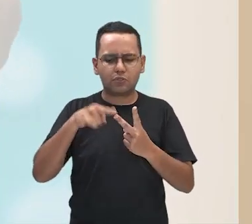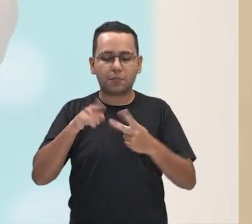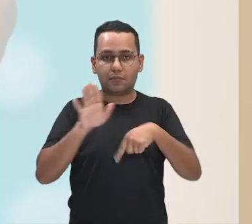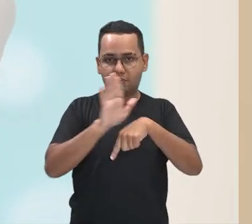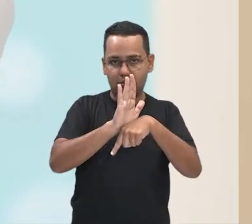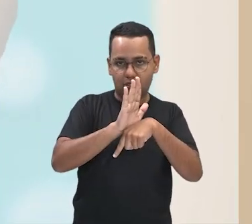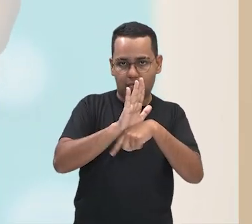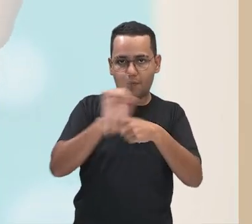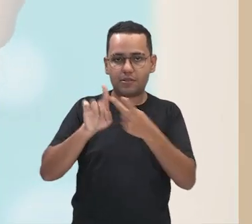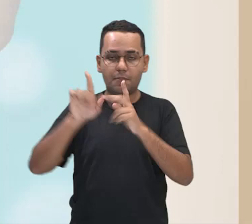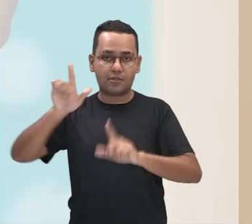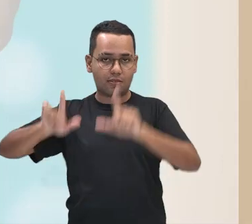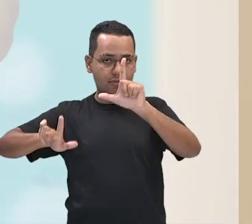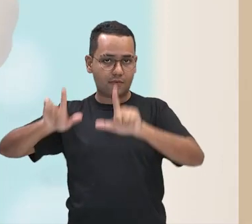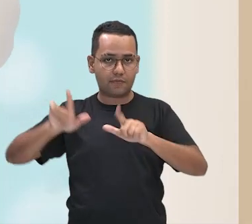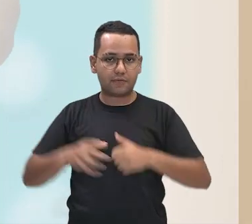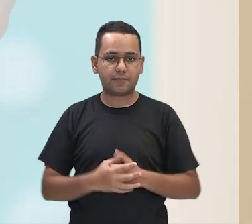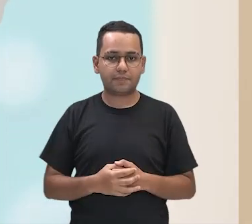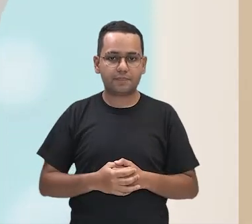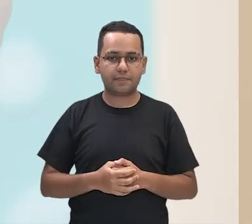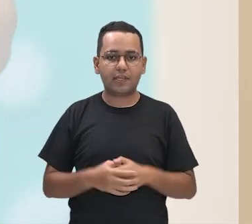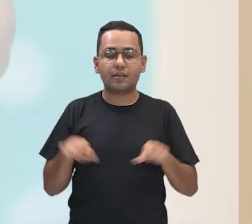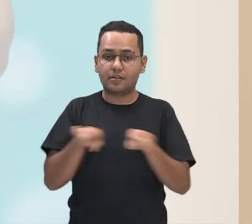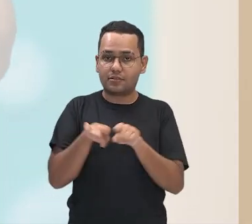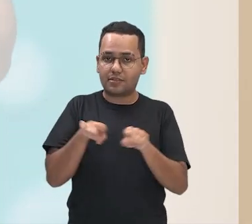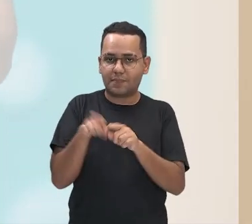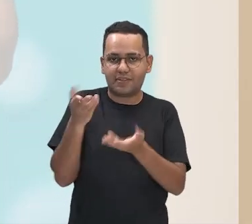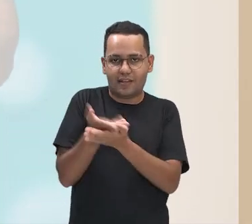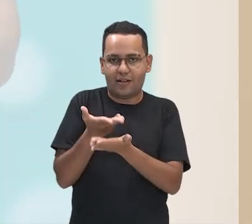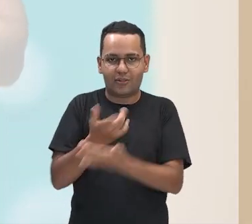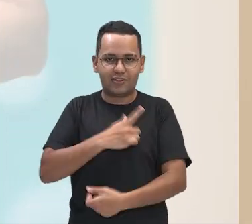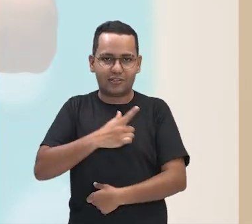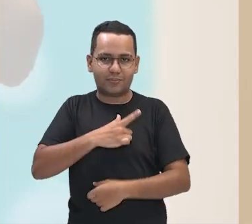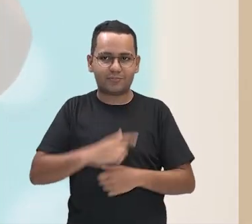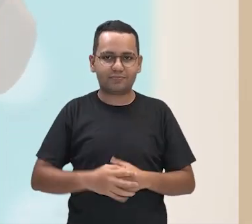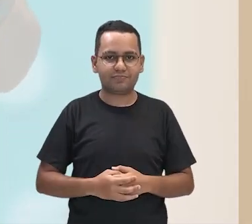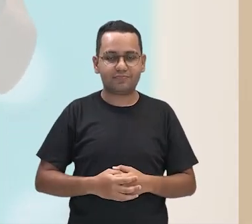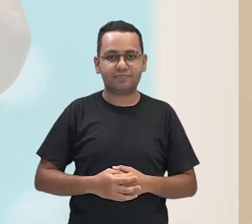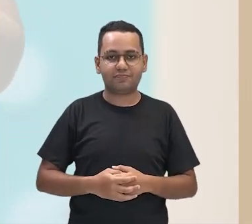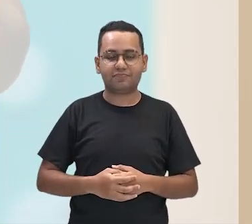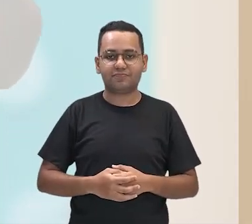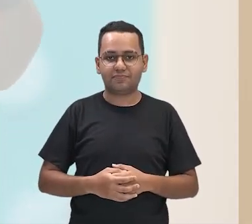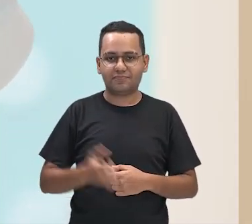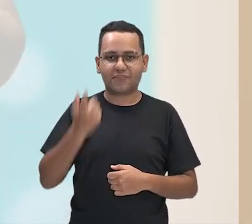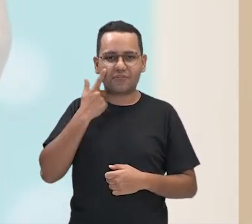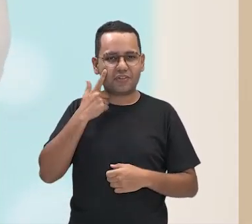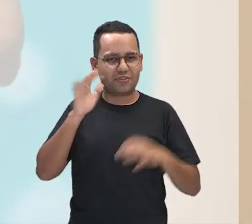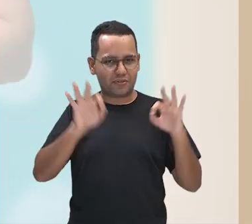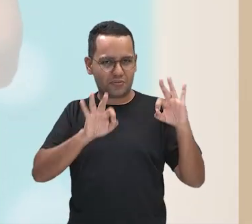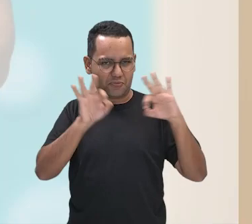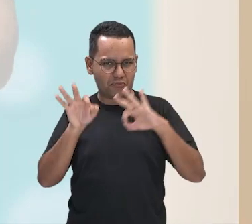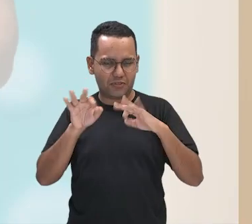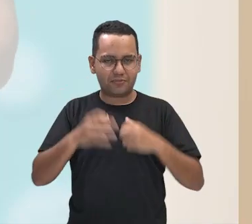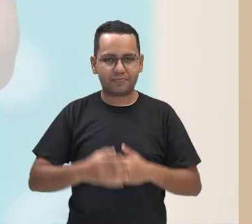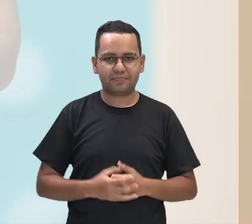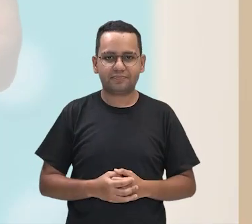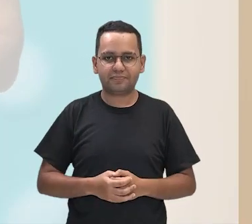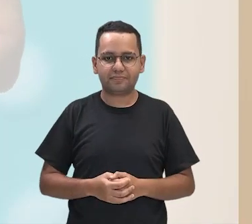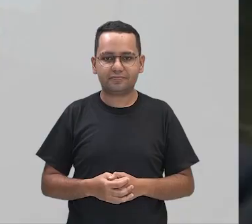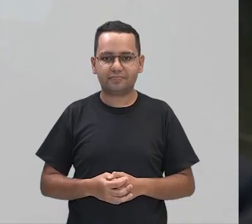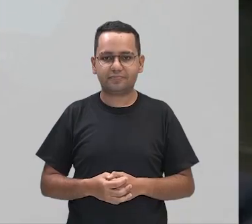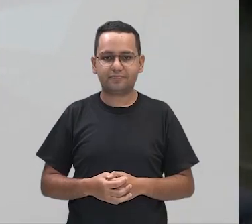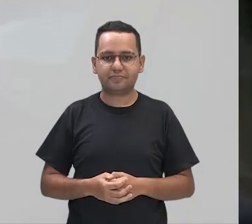televisão e nas nossas aulas. Vamos ver o vídeo sobre como a animação digital é utilizada nas nossas